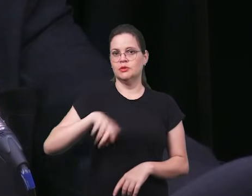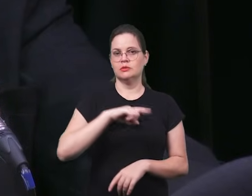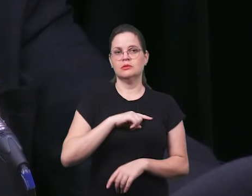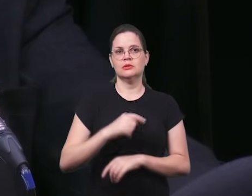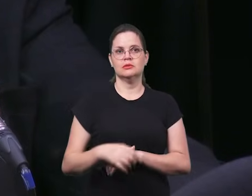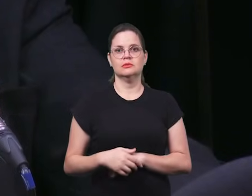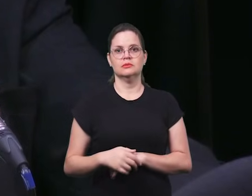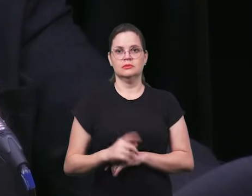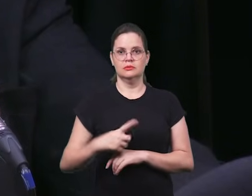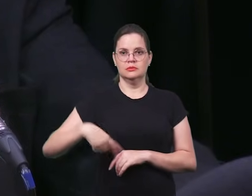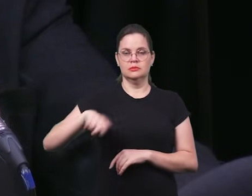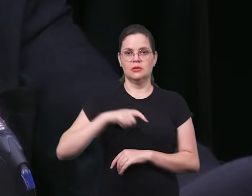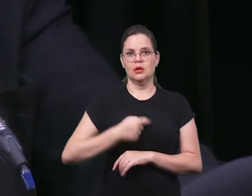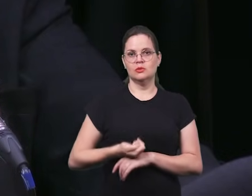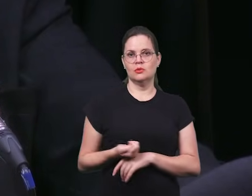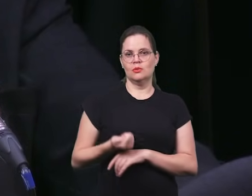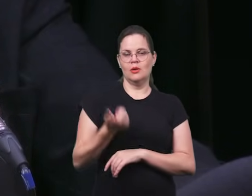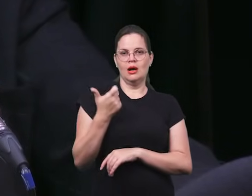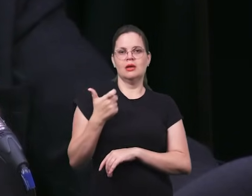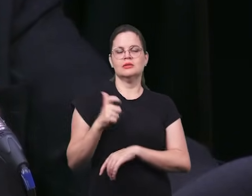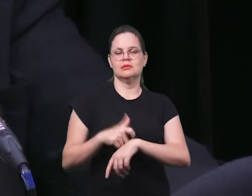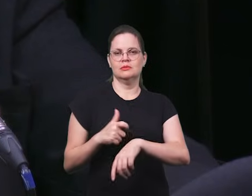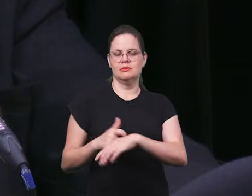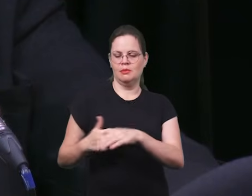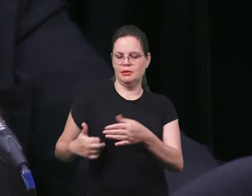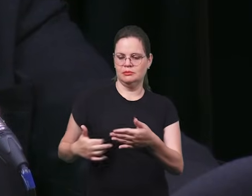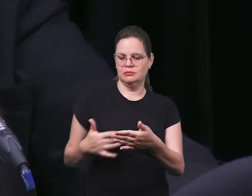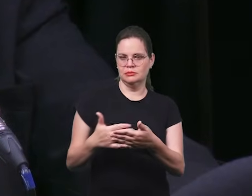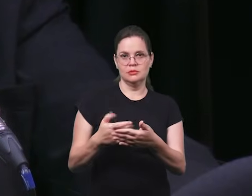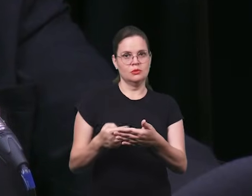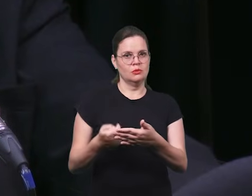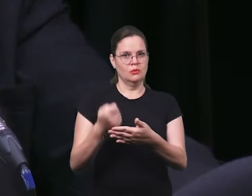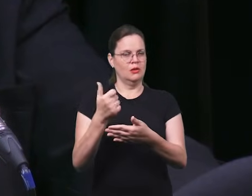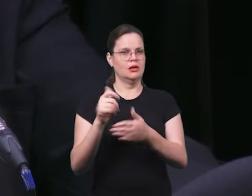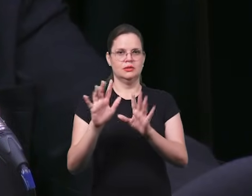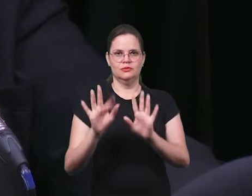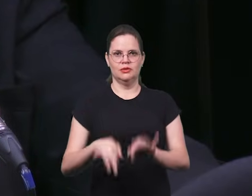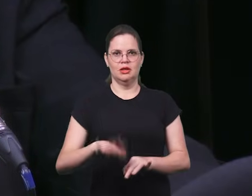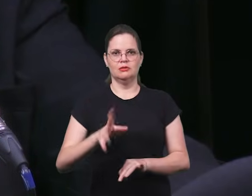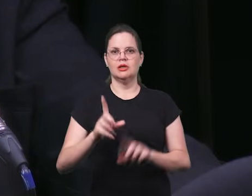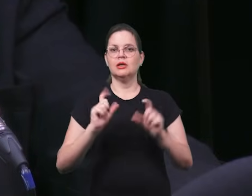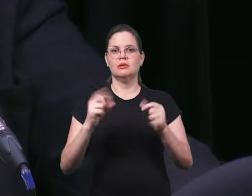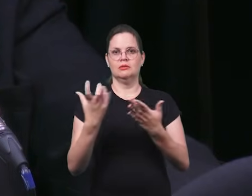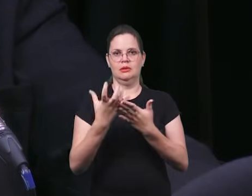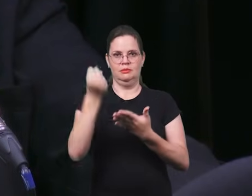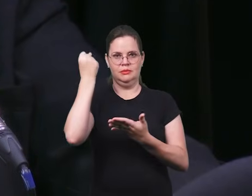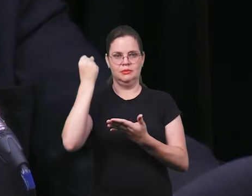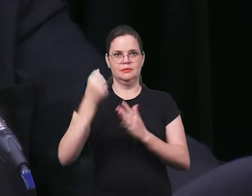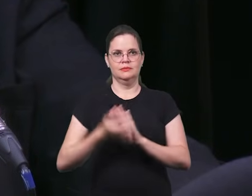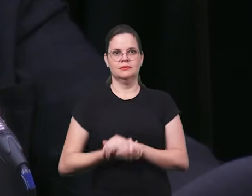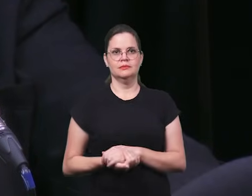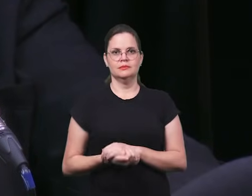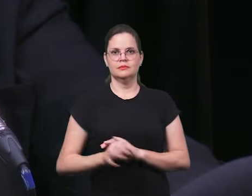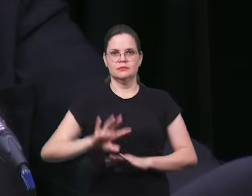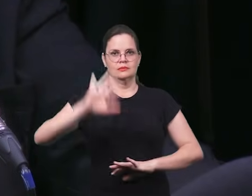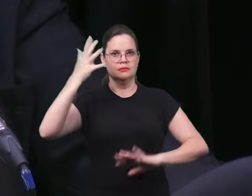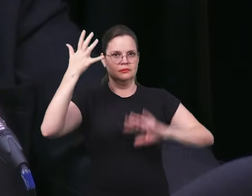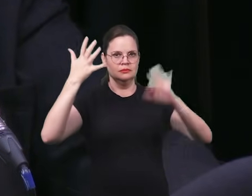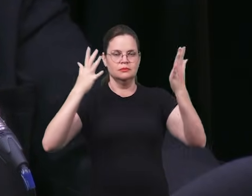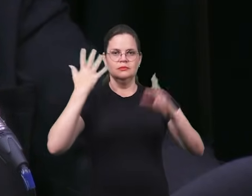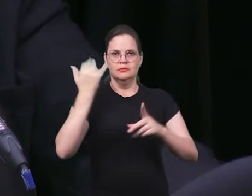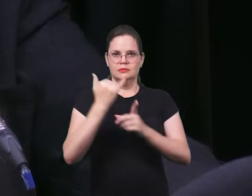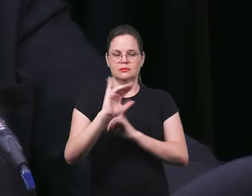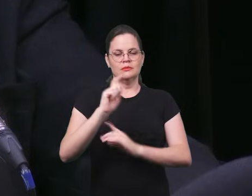chegando ao momento, no caso da igreja, ao momento final desse resgate, que é o arrebatamento. Maravilha. Os sinais que têm